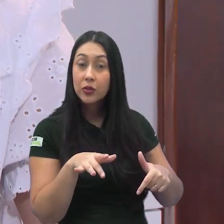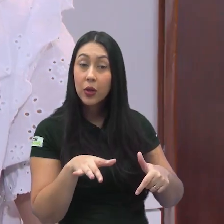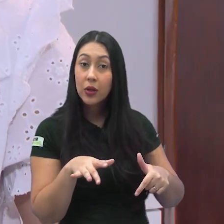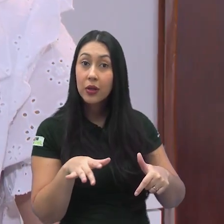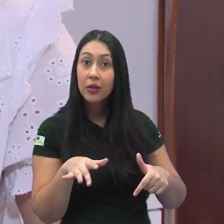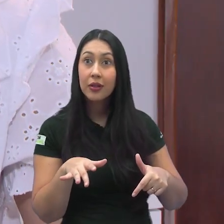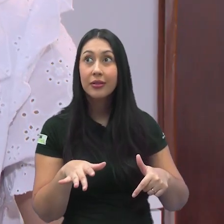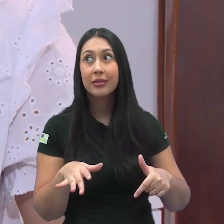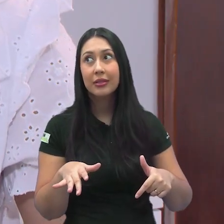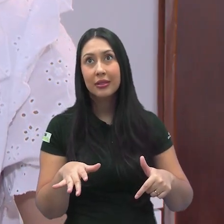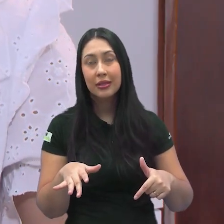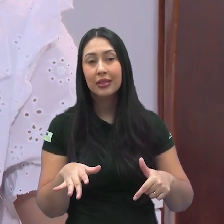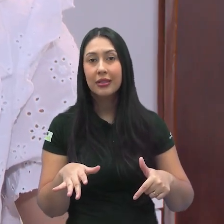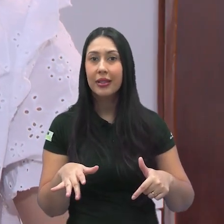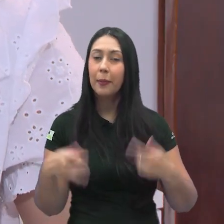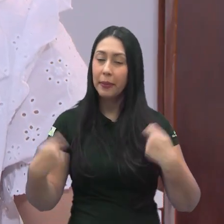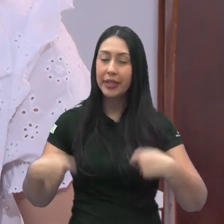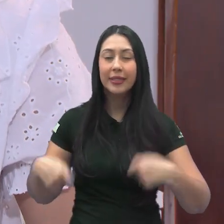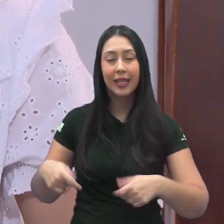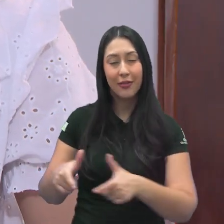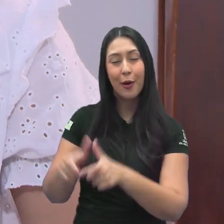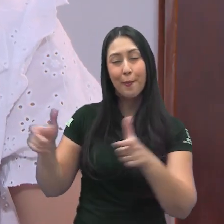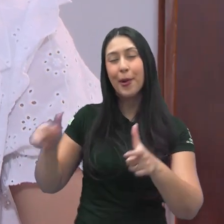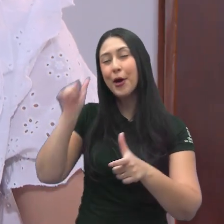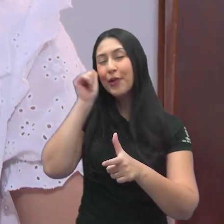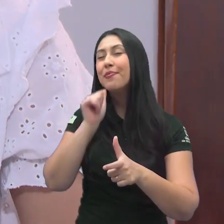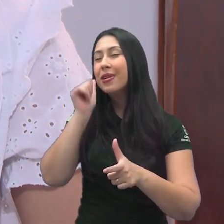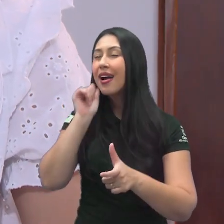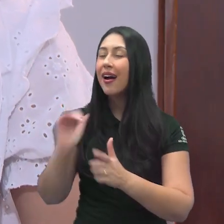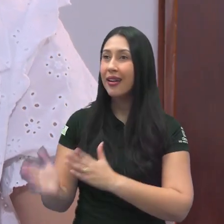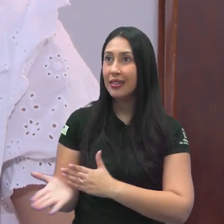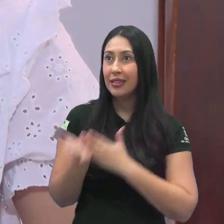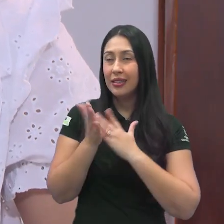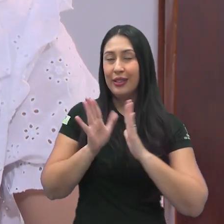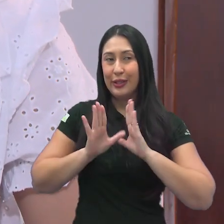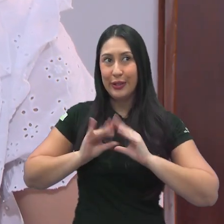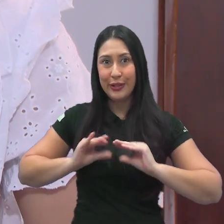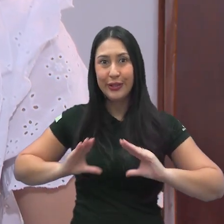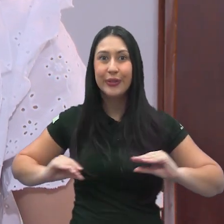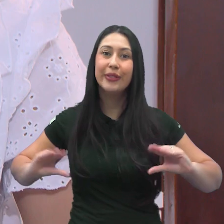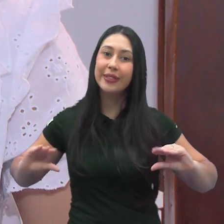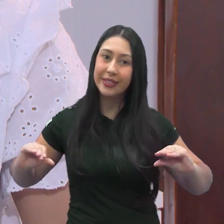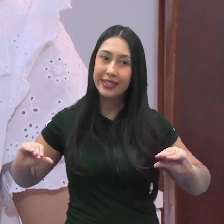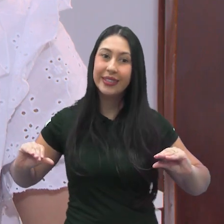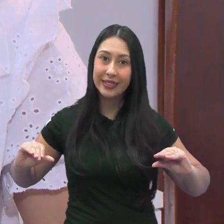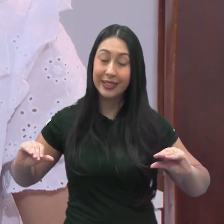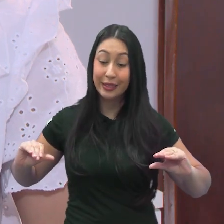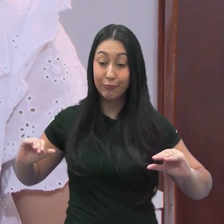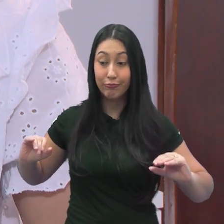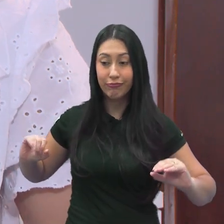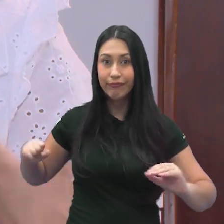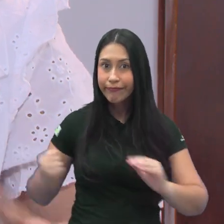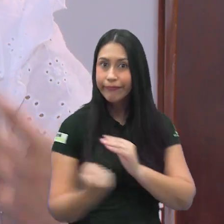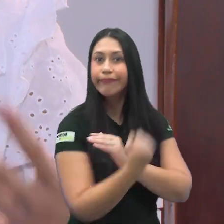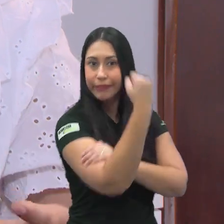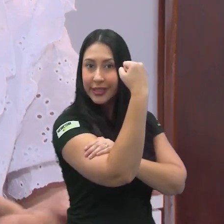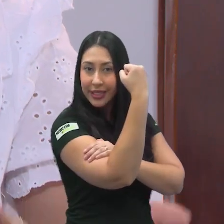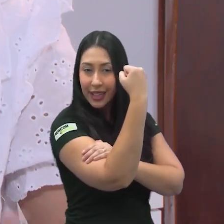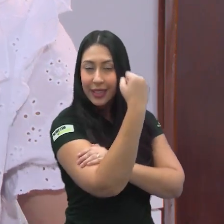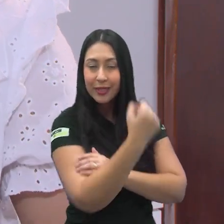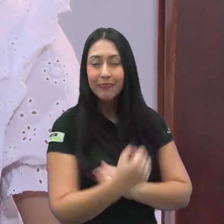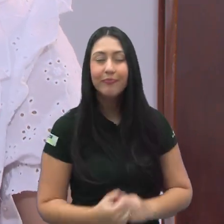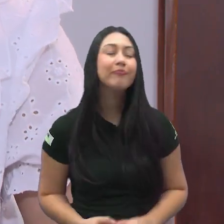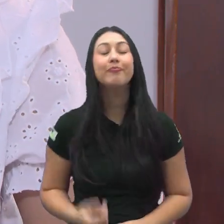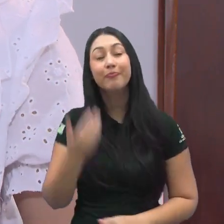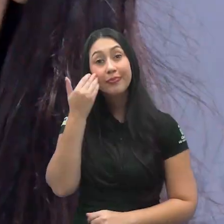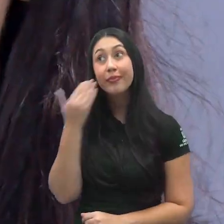homens. E eu acho que, sim, ter mais mulheres ia me deixar mais confortável. Acho que ia empoderar